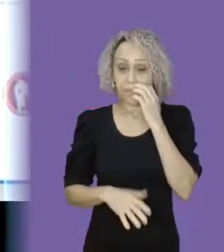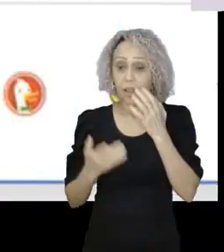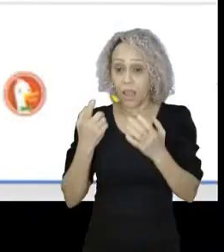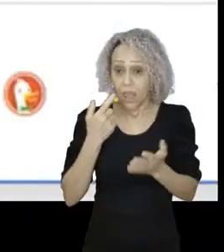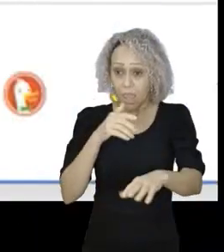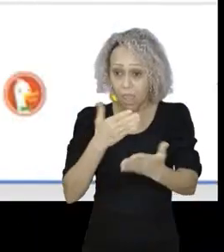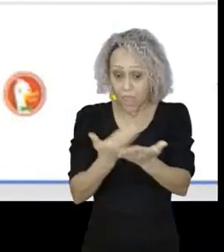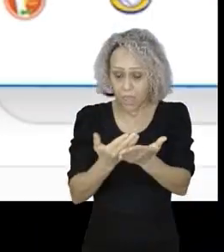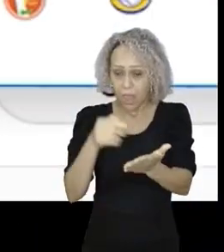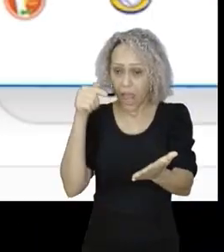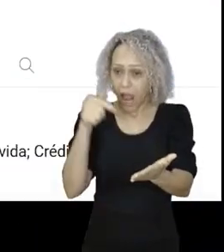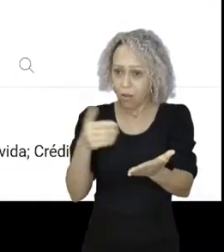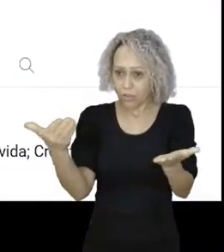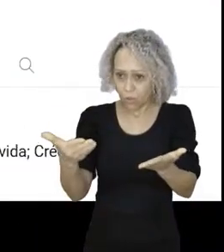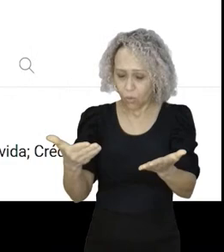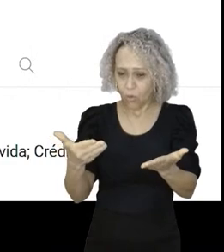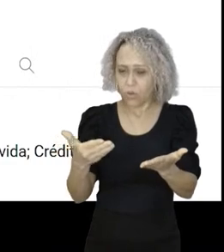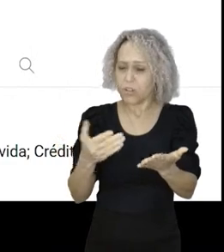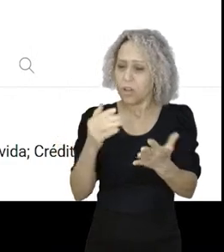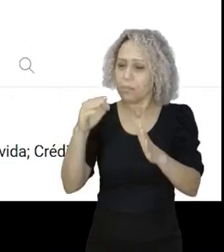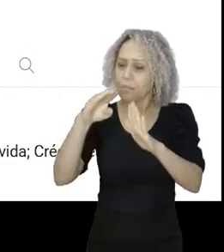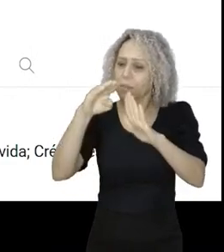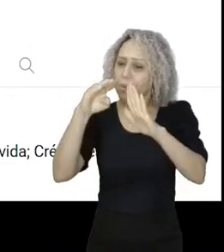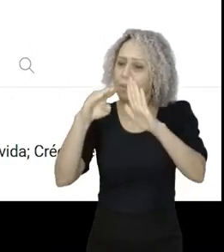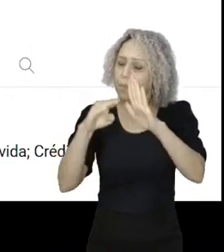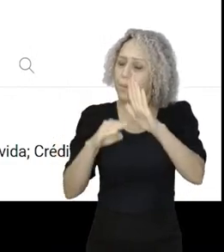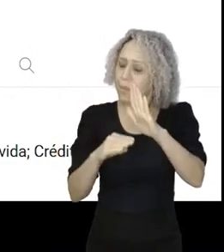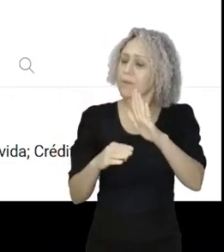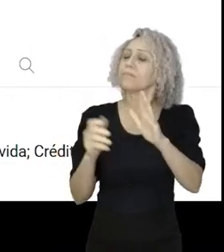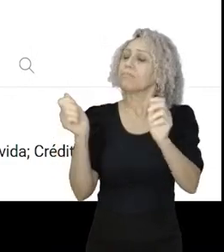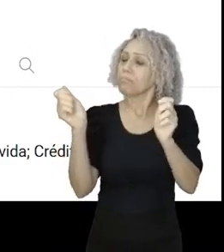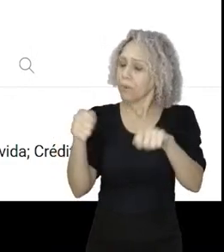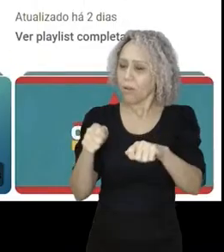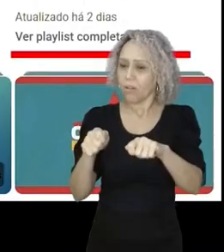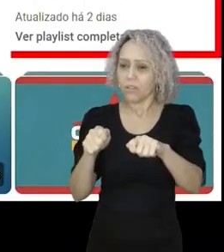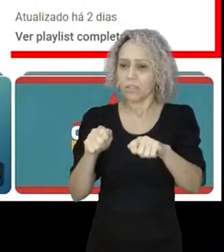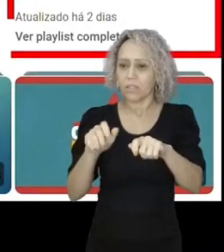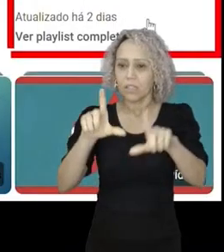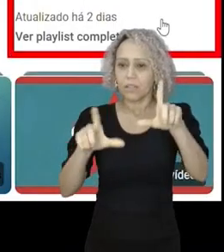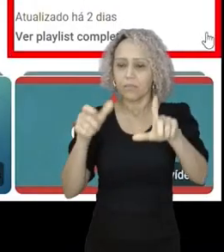Reveja esta e outras aulas na playlist TV Elas por Elas Formação,